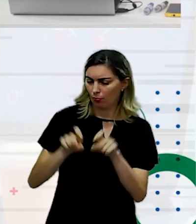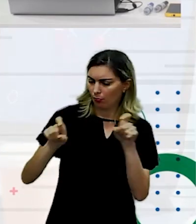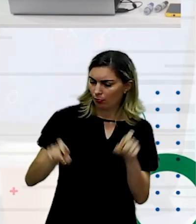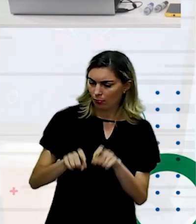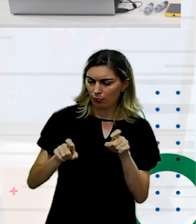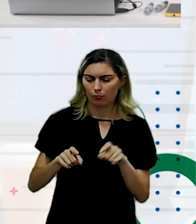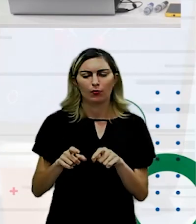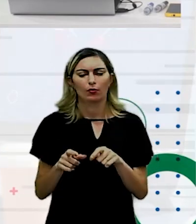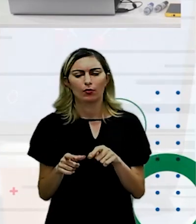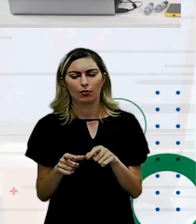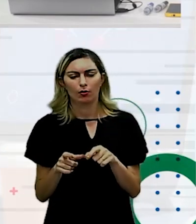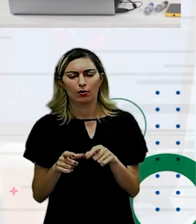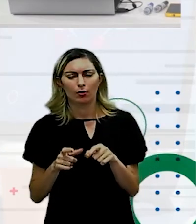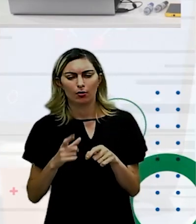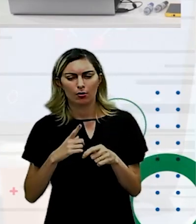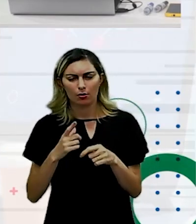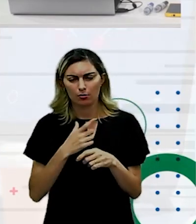integração